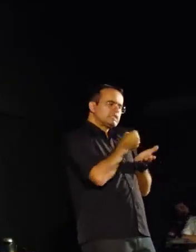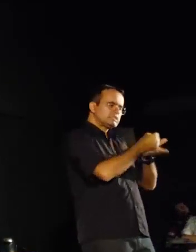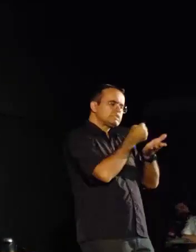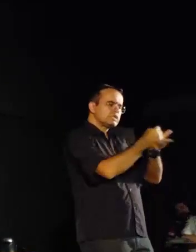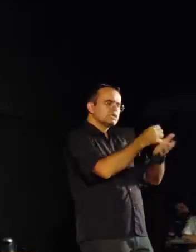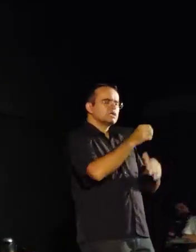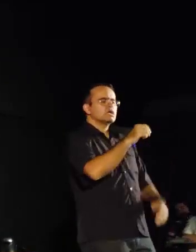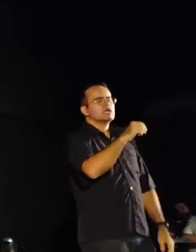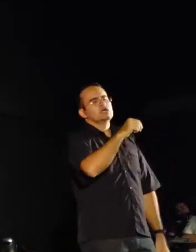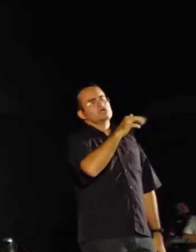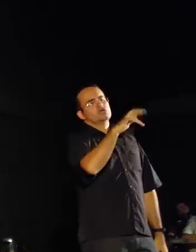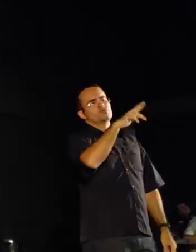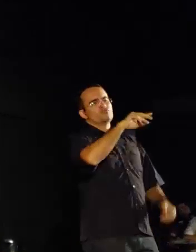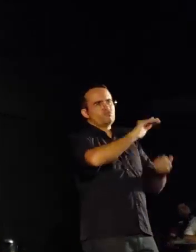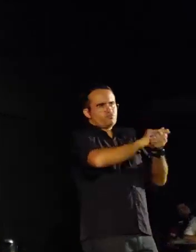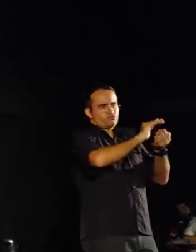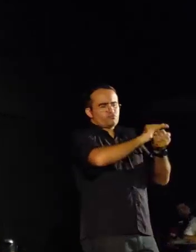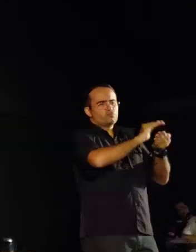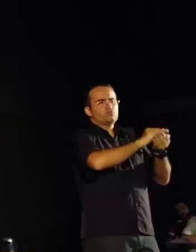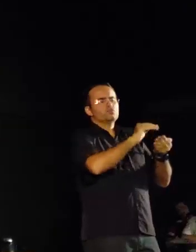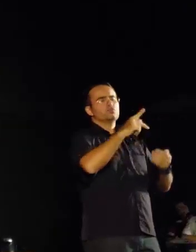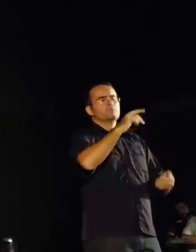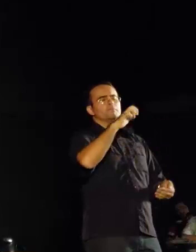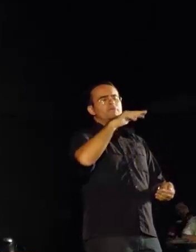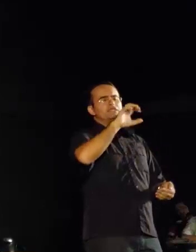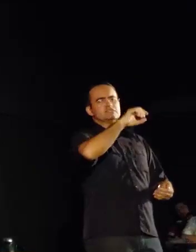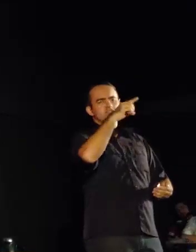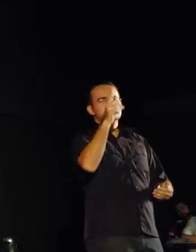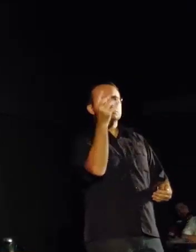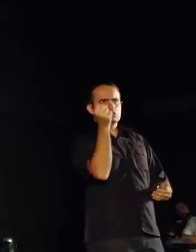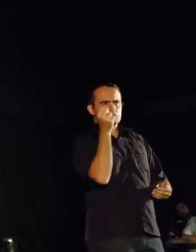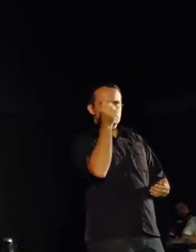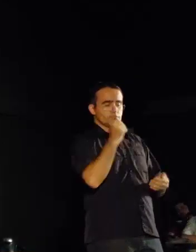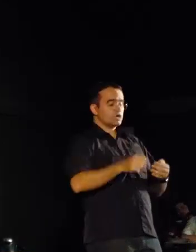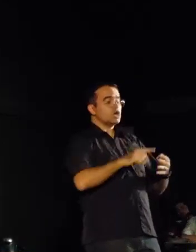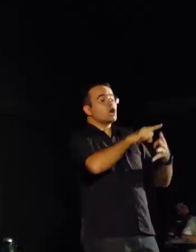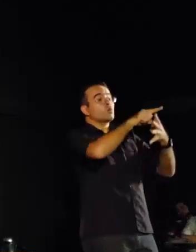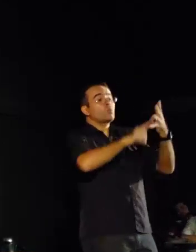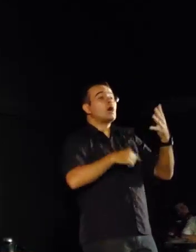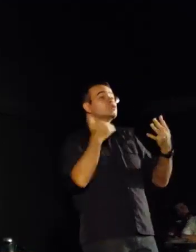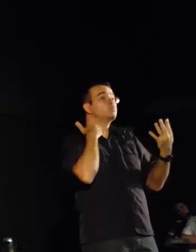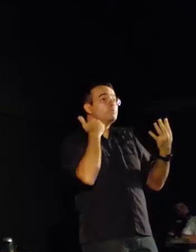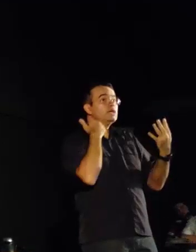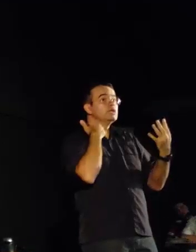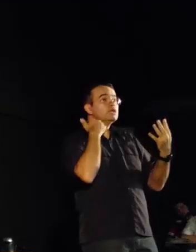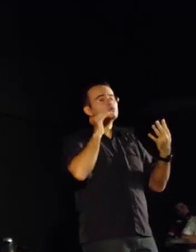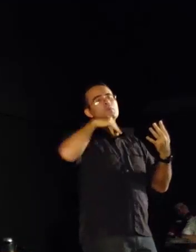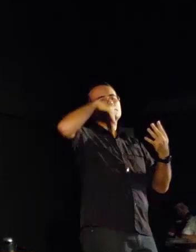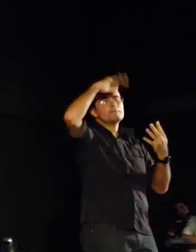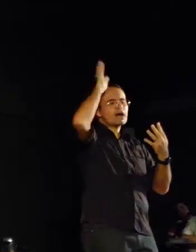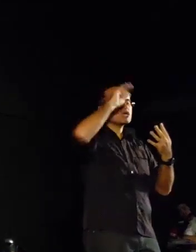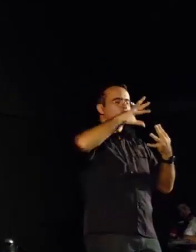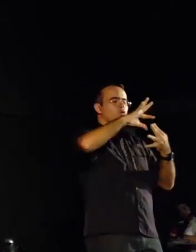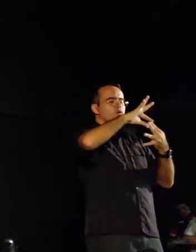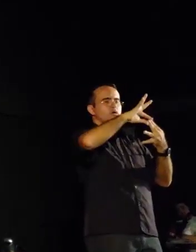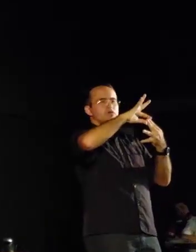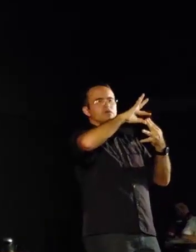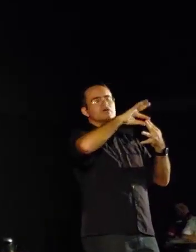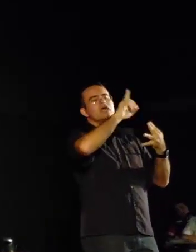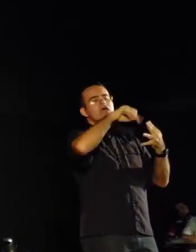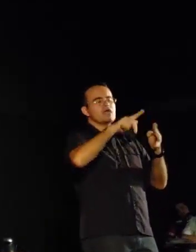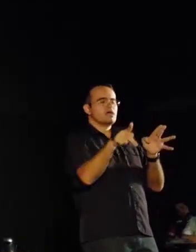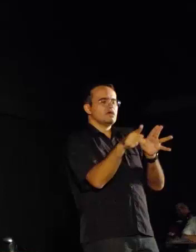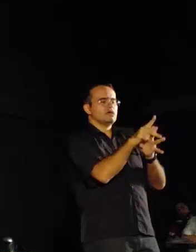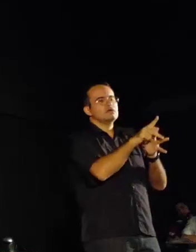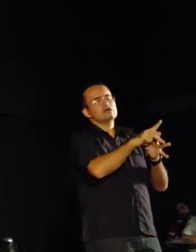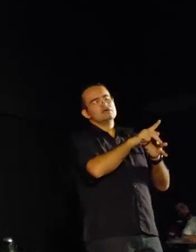Do Estado via fundo de pensão. Dos 4 maiores bancos, 2 são estatais. O Banco do Brasil e a Caixa Econômica Federal. Nenhuma das 10 economias do